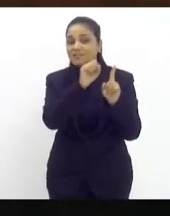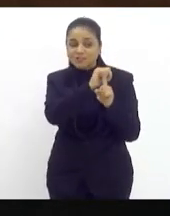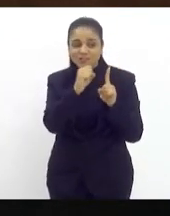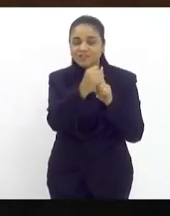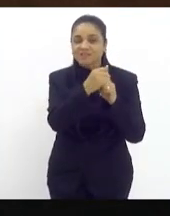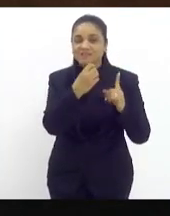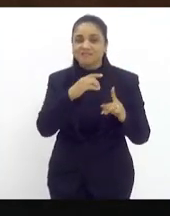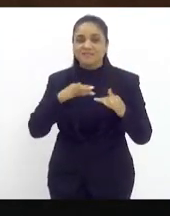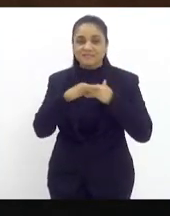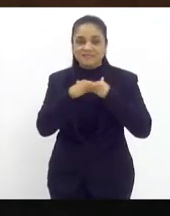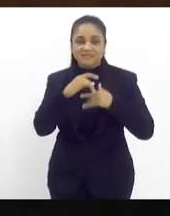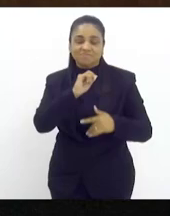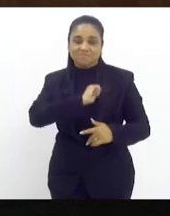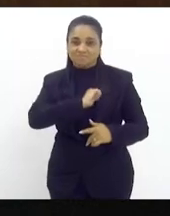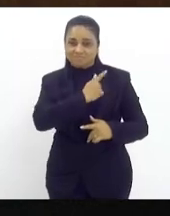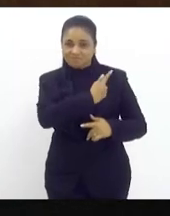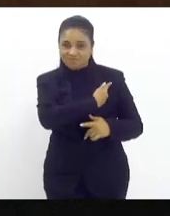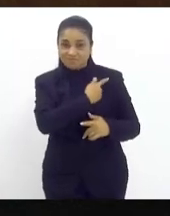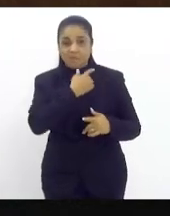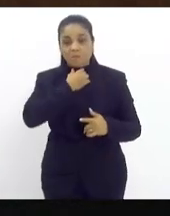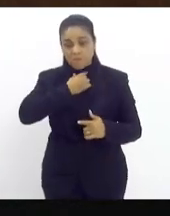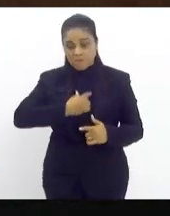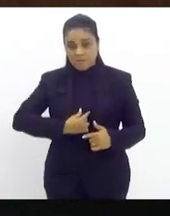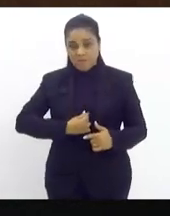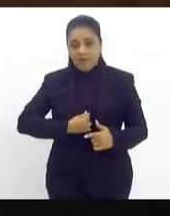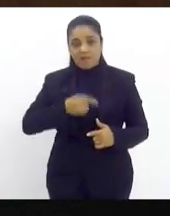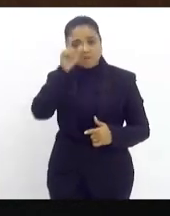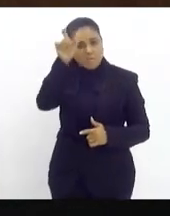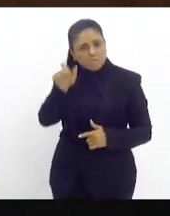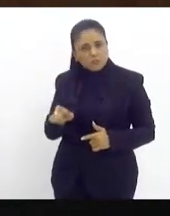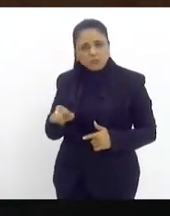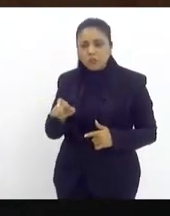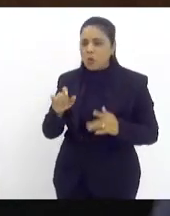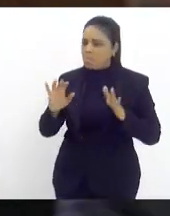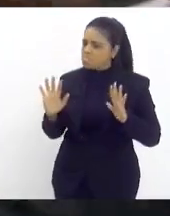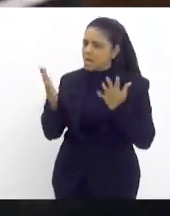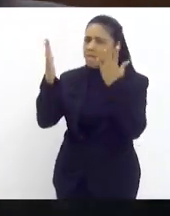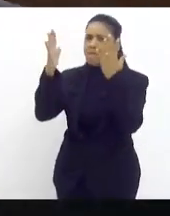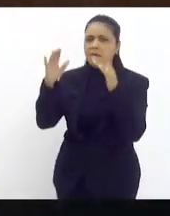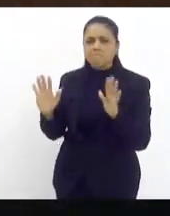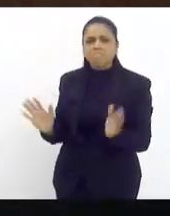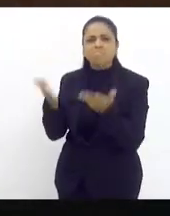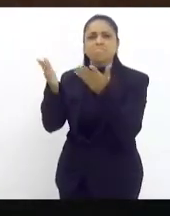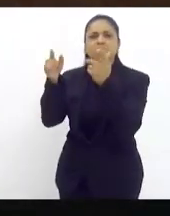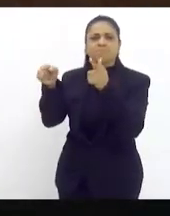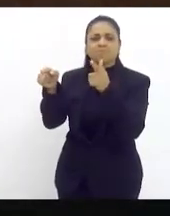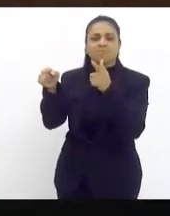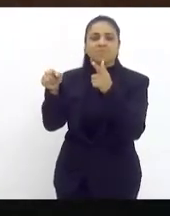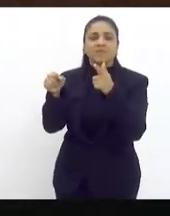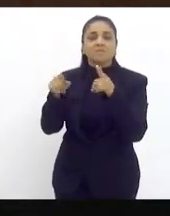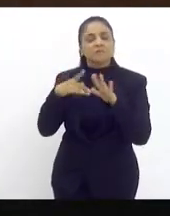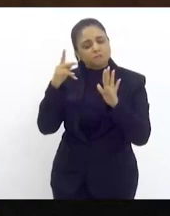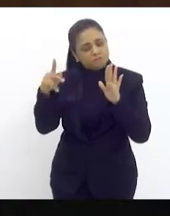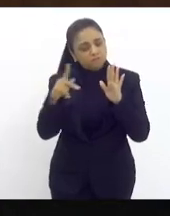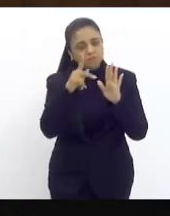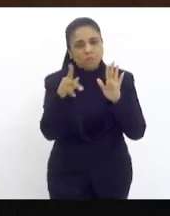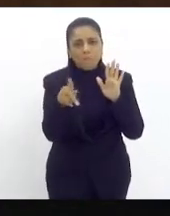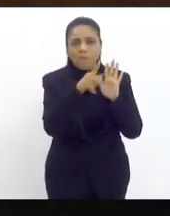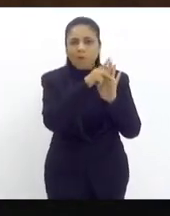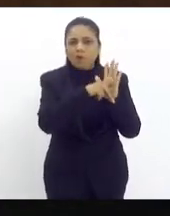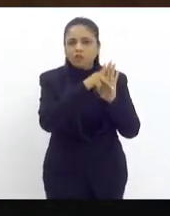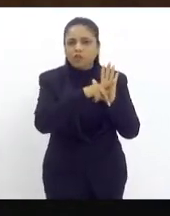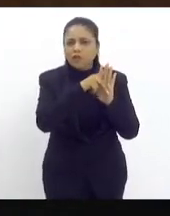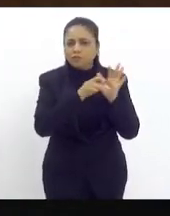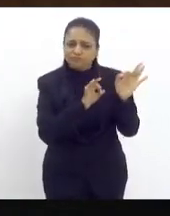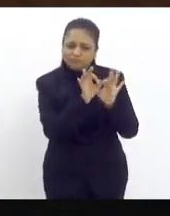a medalha Tiradentes dele eh não só pela pessoa que ele merece que foi proposta mas eu acho que pelos projetos sociais é algo que